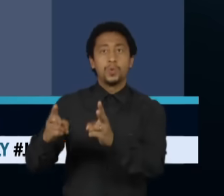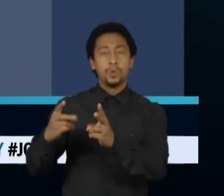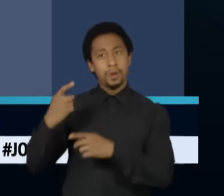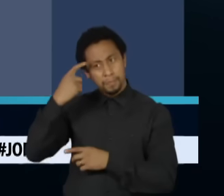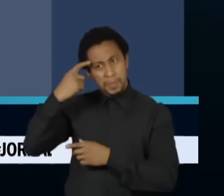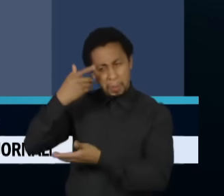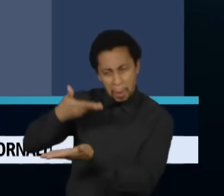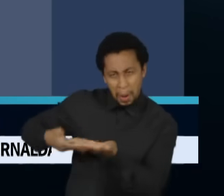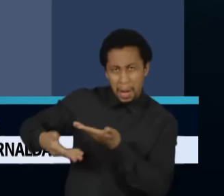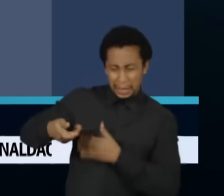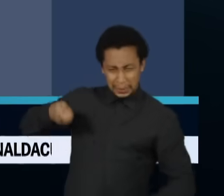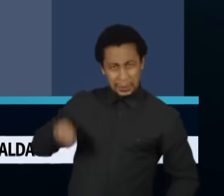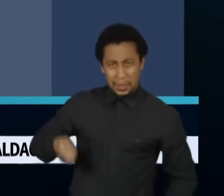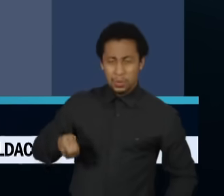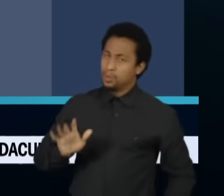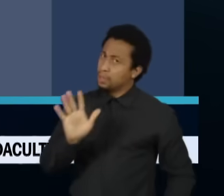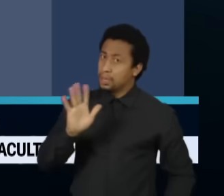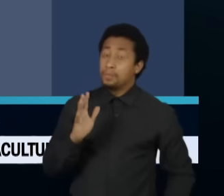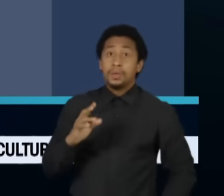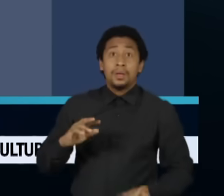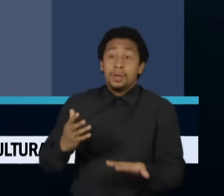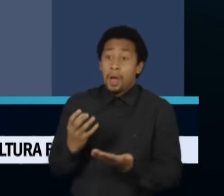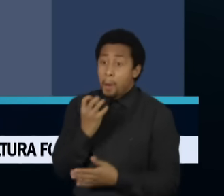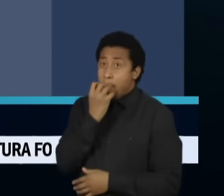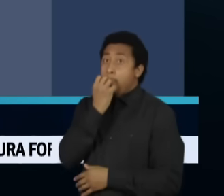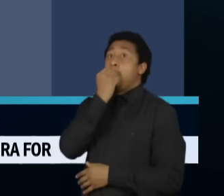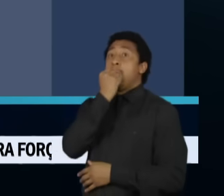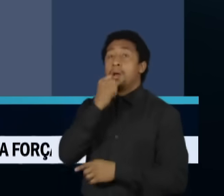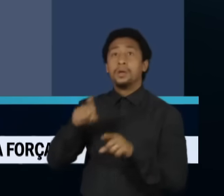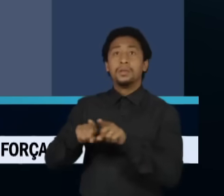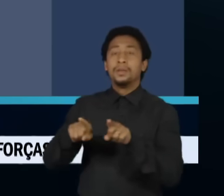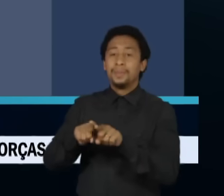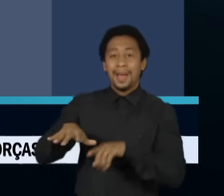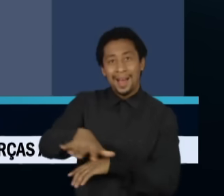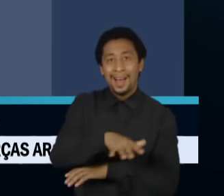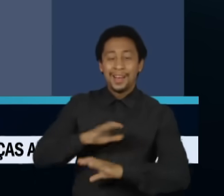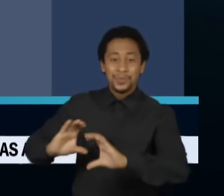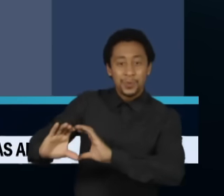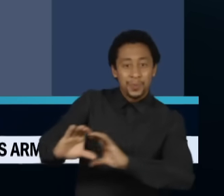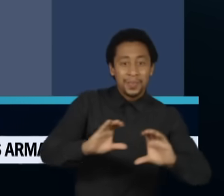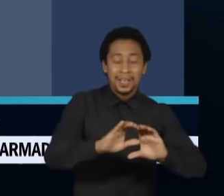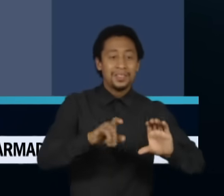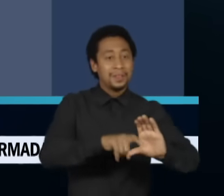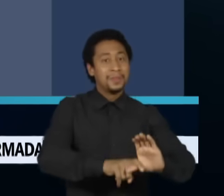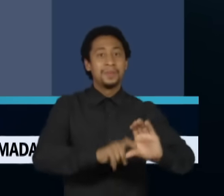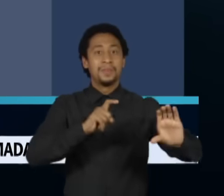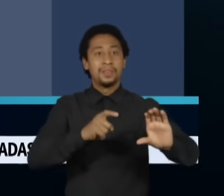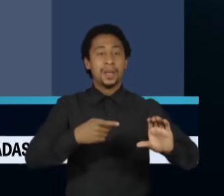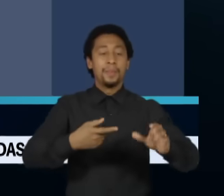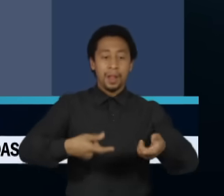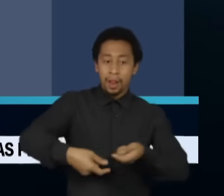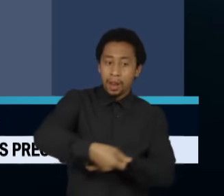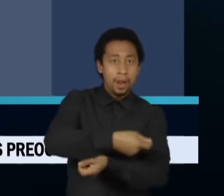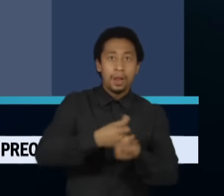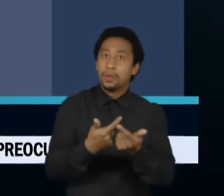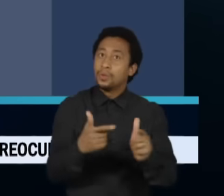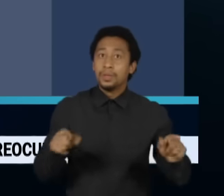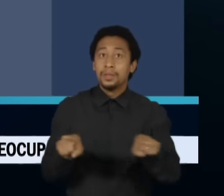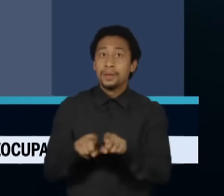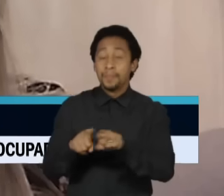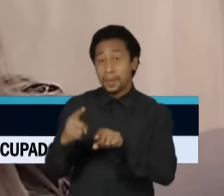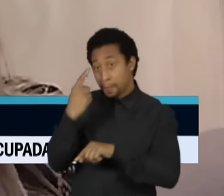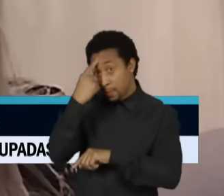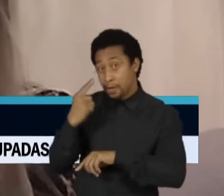único, que impõe a censura e desmonetização de meios de comunicação independentes e de perfis de redes sociais de